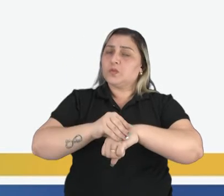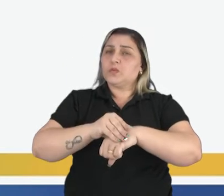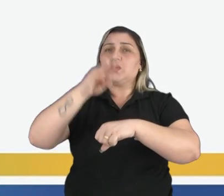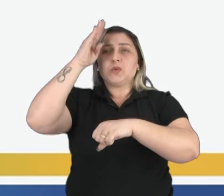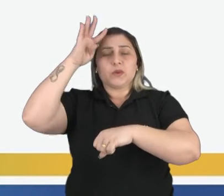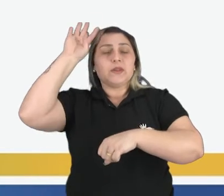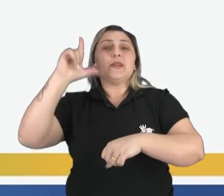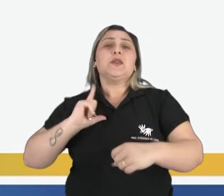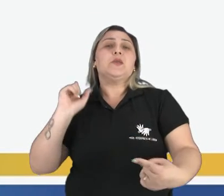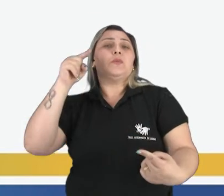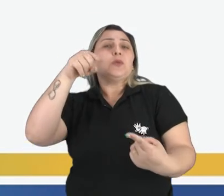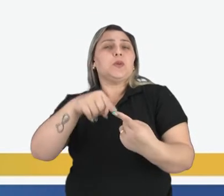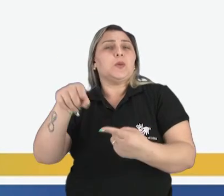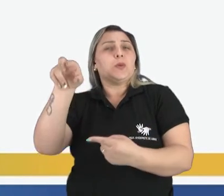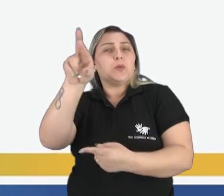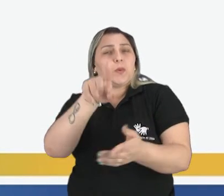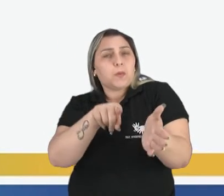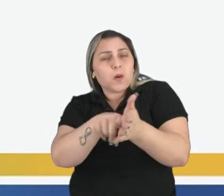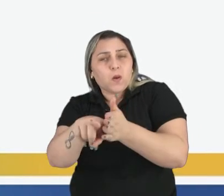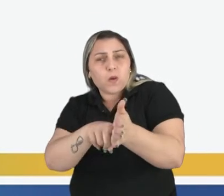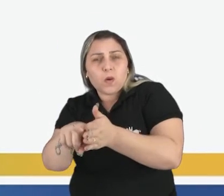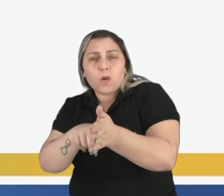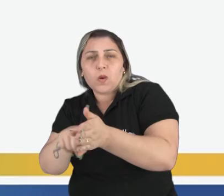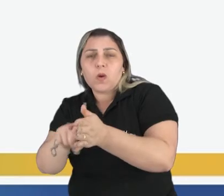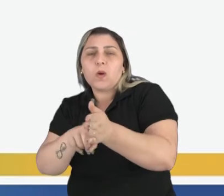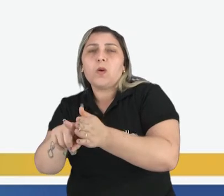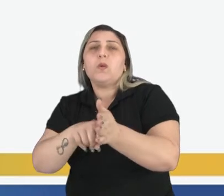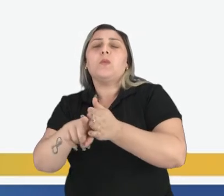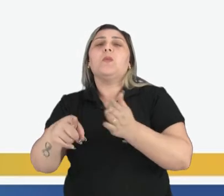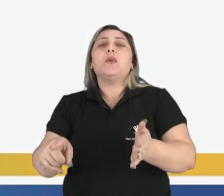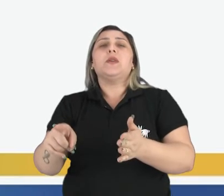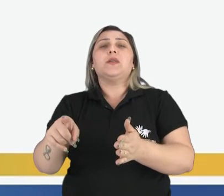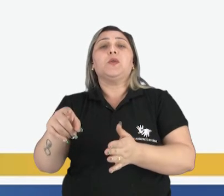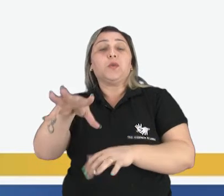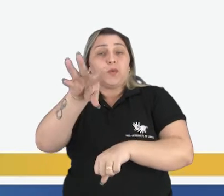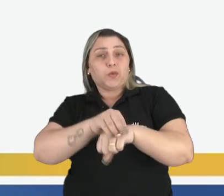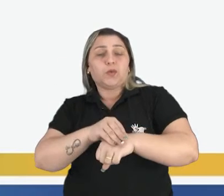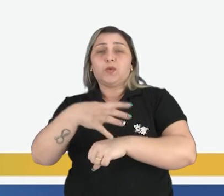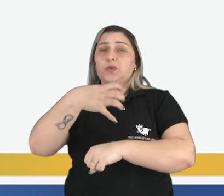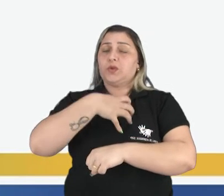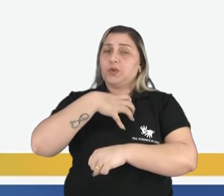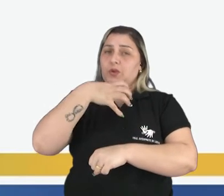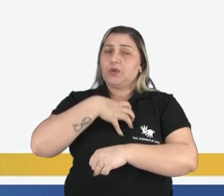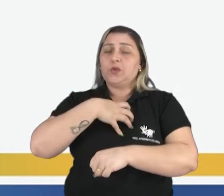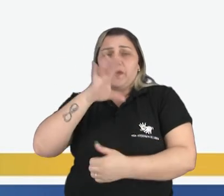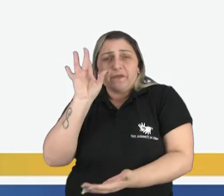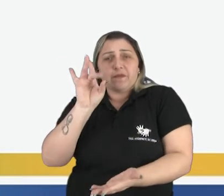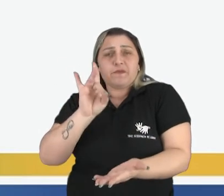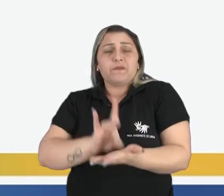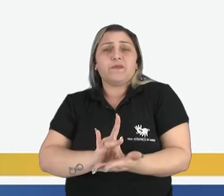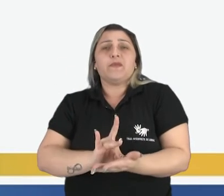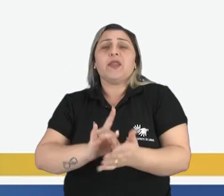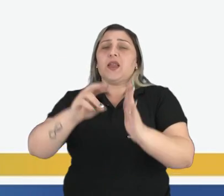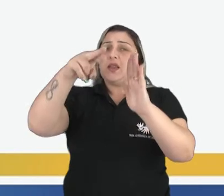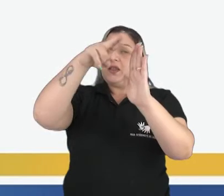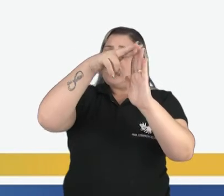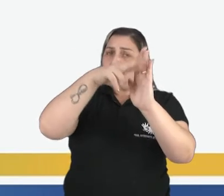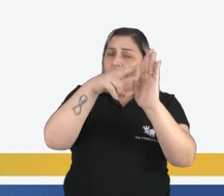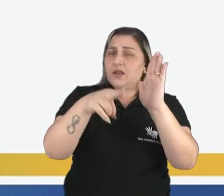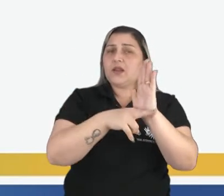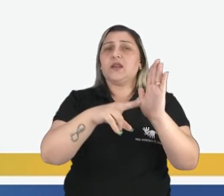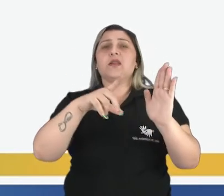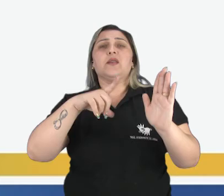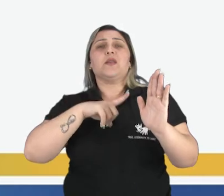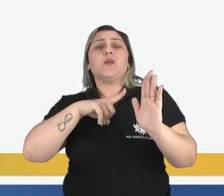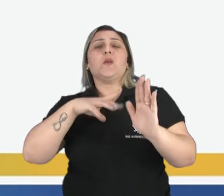que tem por objetivo investigar as fontes do conhecimento, as formas de juízo verdadeiro, as regras para a